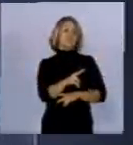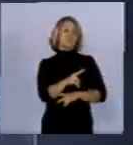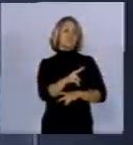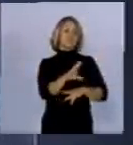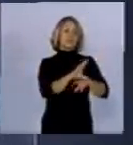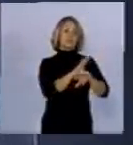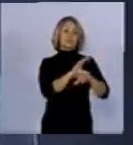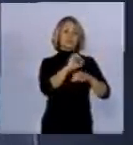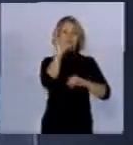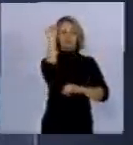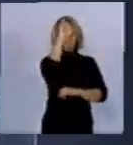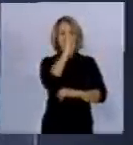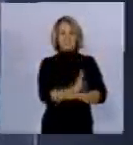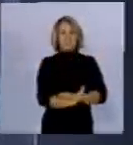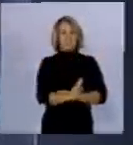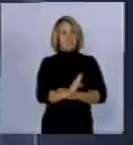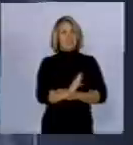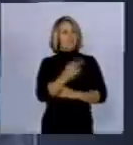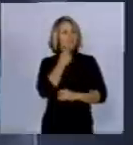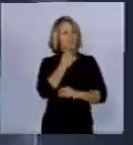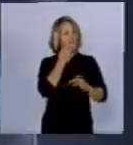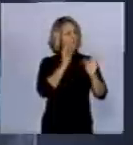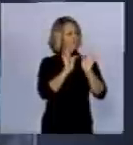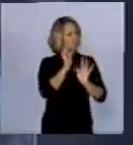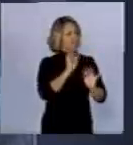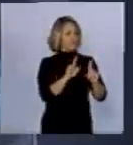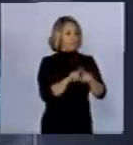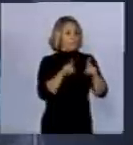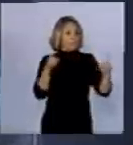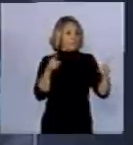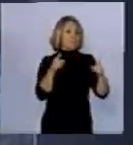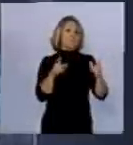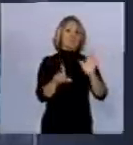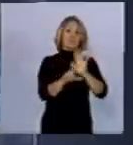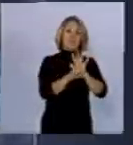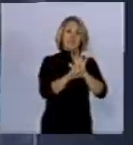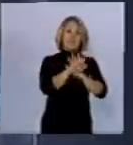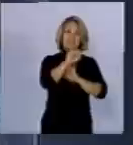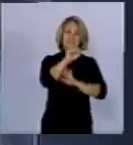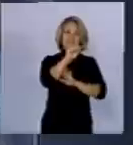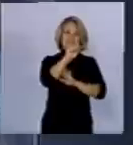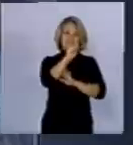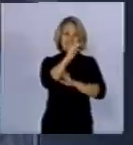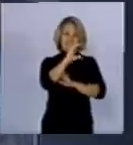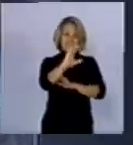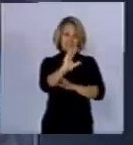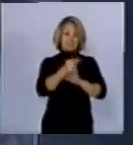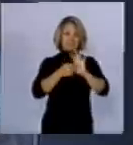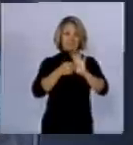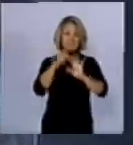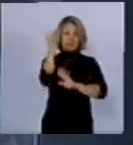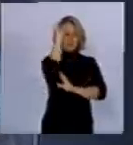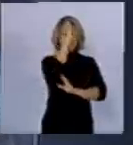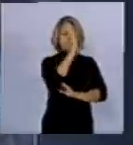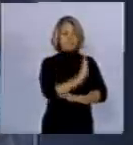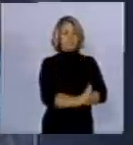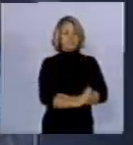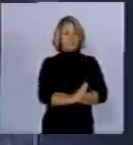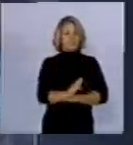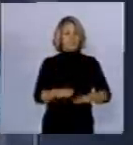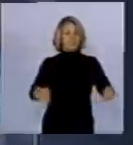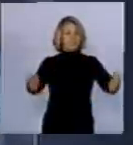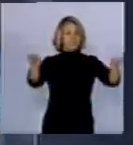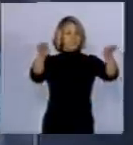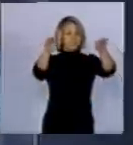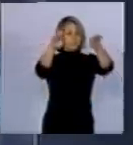não vou entrar aqui nos aspectos tecnológicos mas é inegável que a lei do seac colocou o Brasil do ponto de vista do patamar de